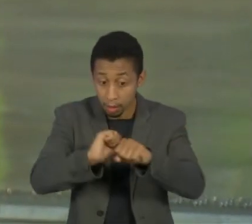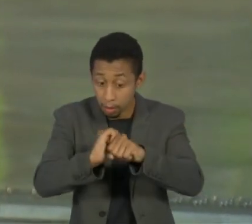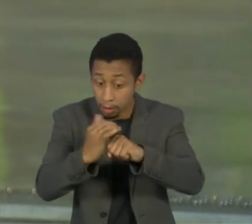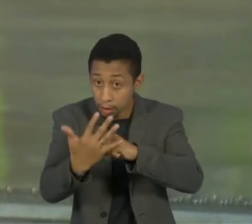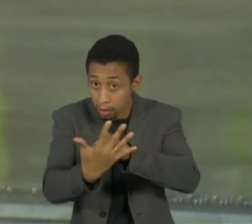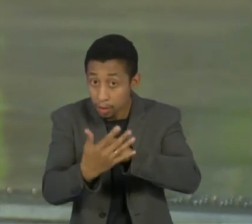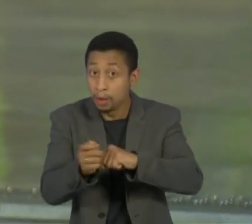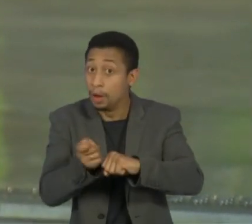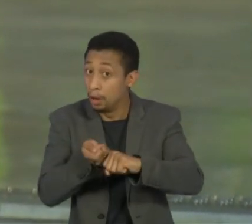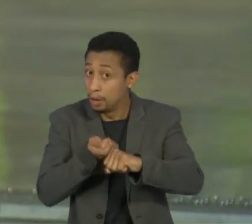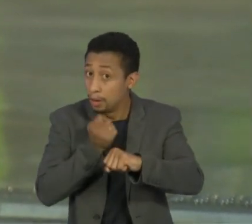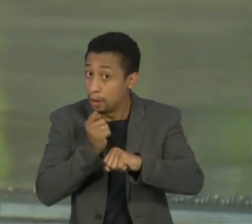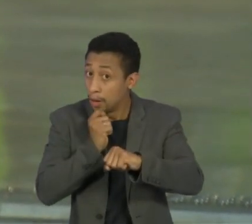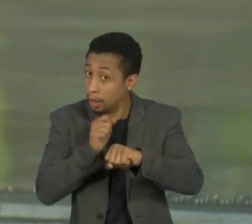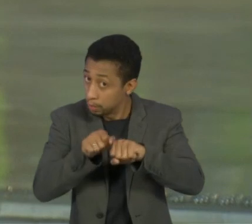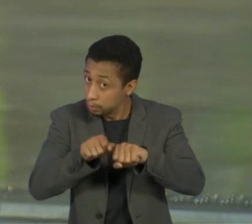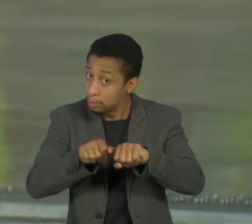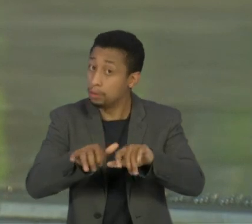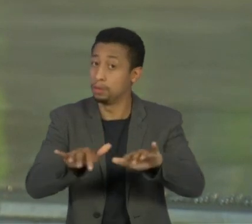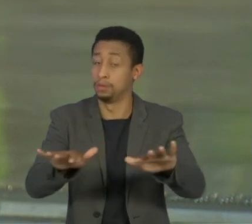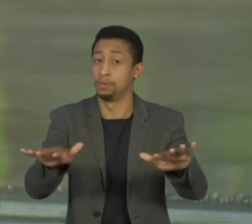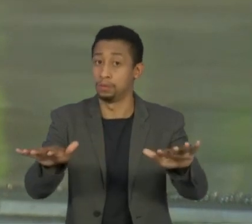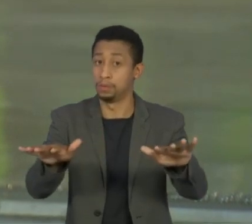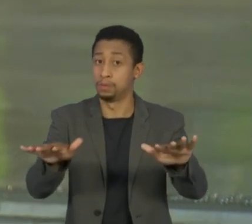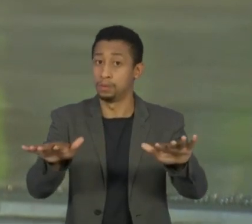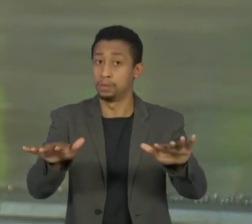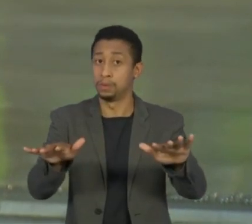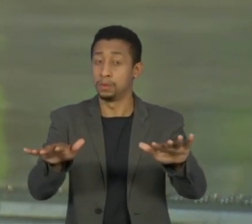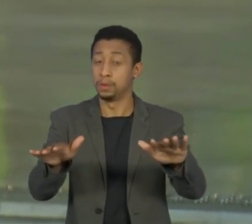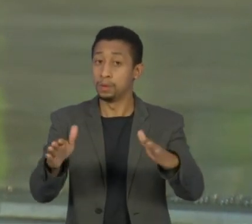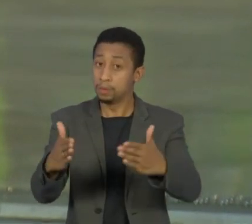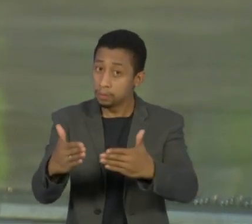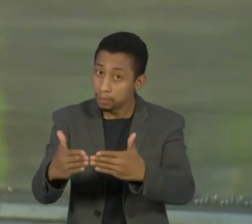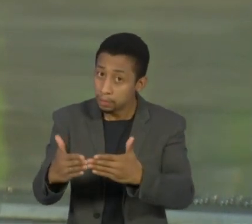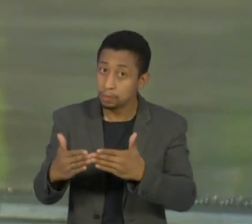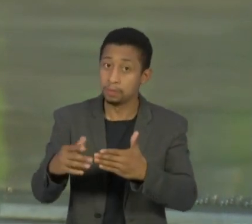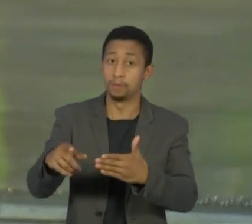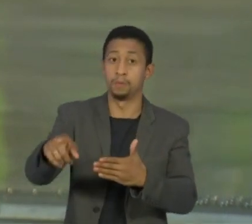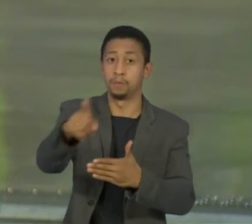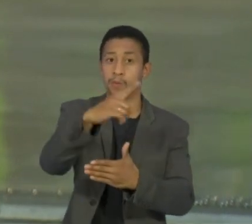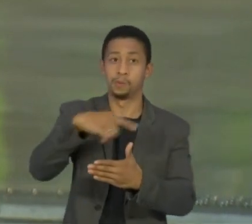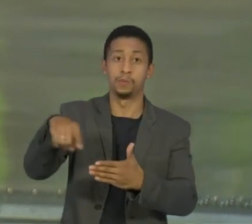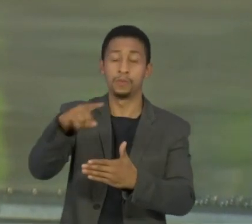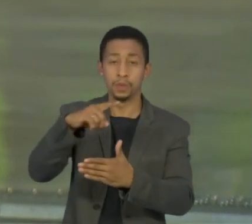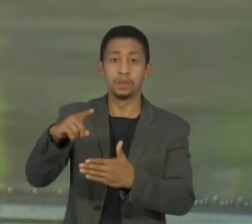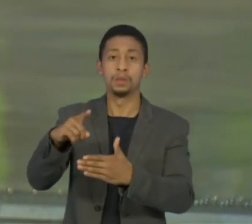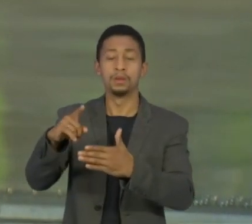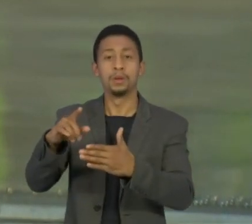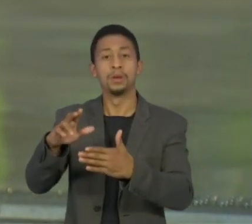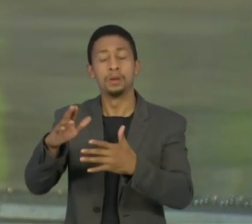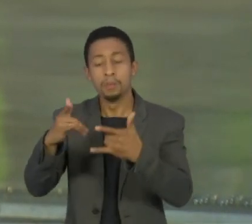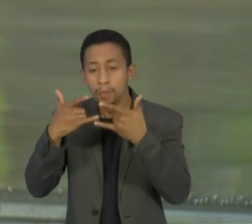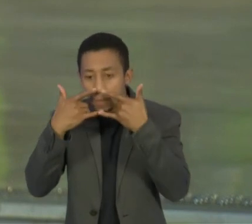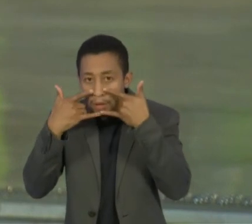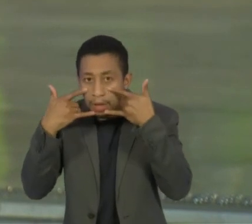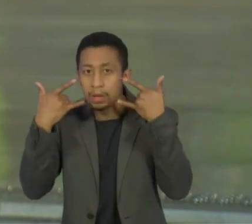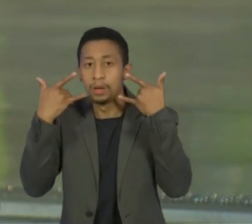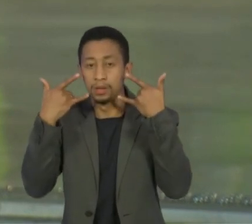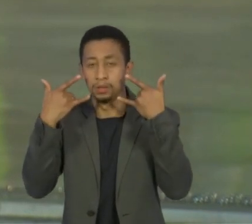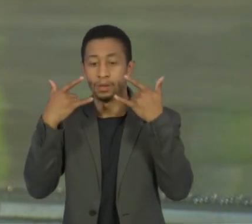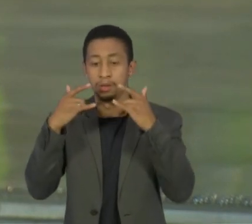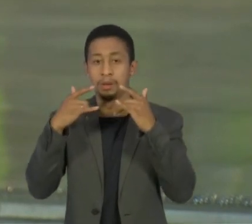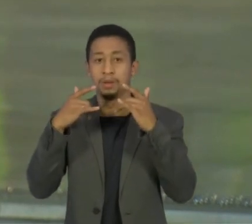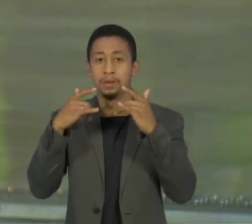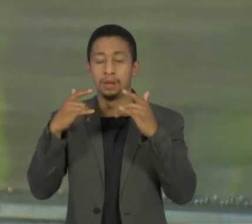existir. A gente continua a solicitar à população que utilize máscara, que evite